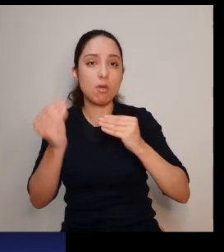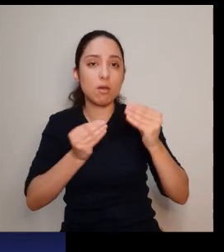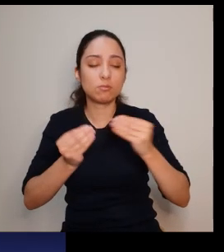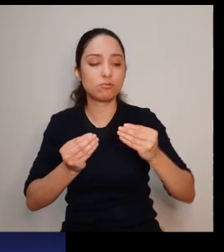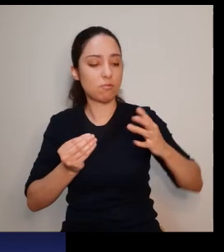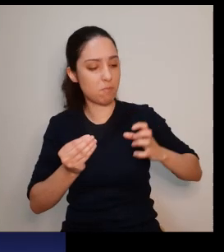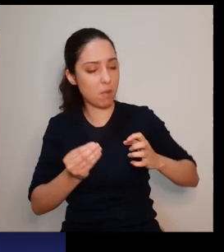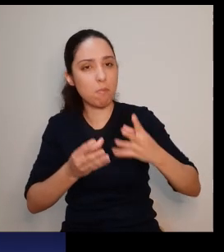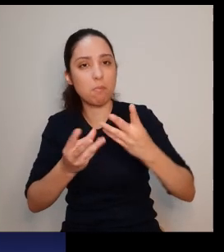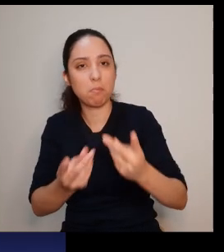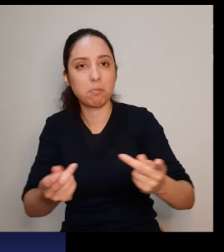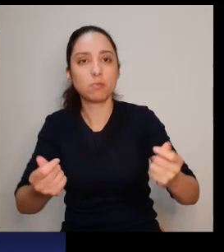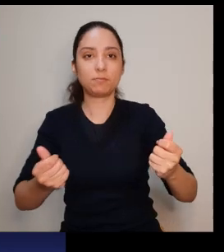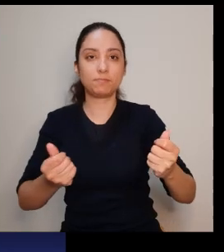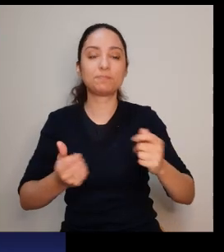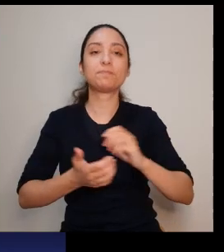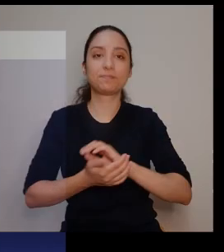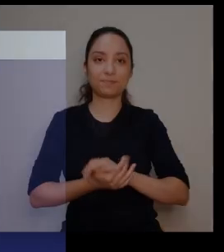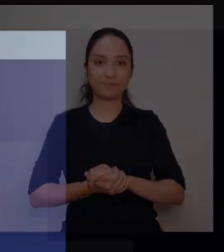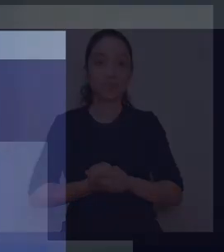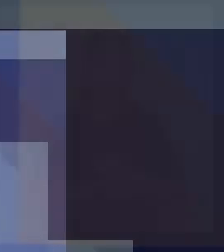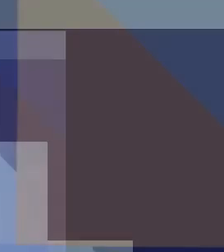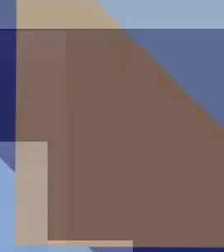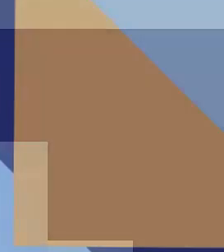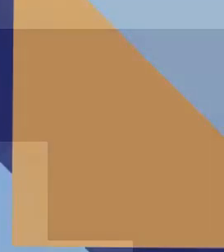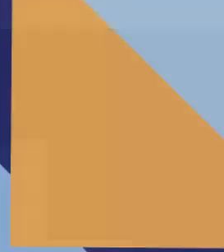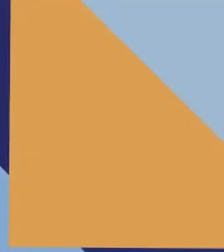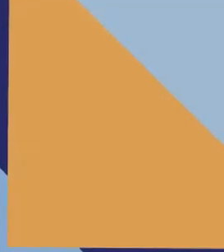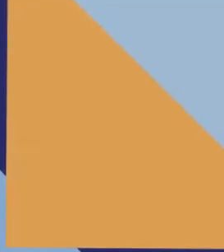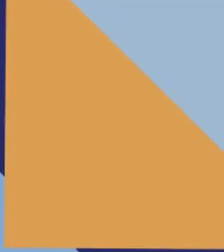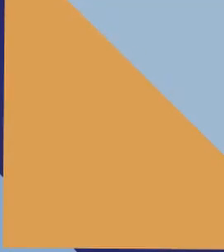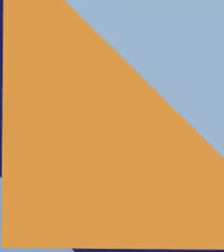biodegradáveis e manta geotêxtil, por exemplo.